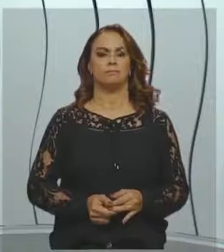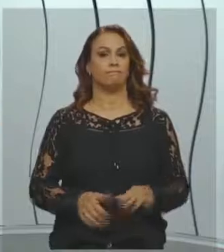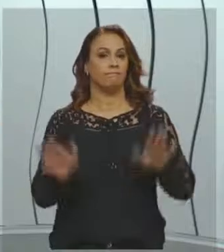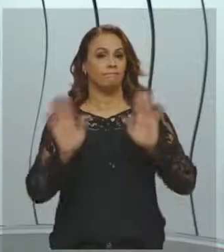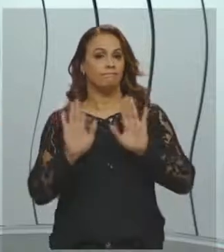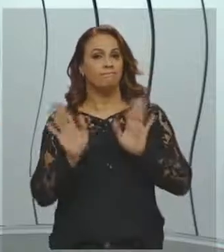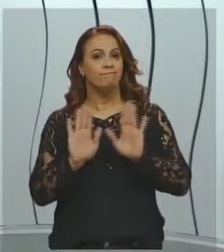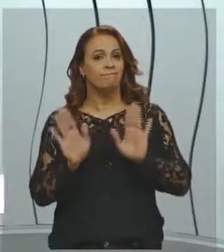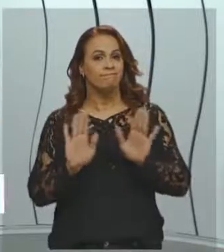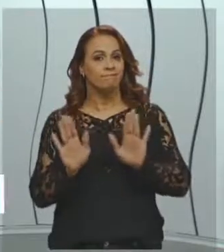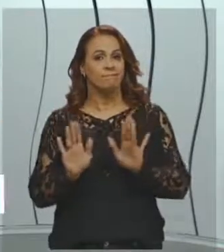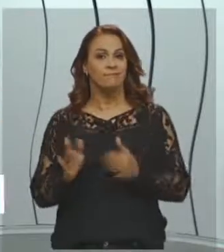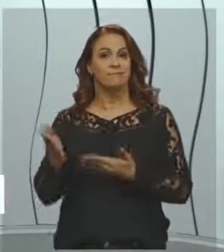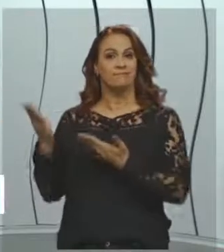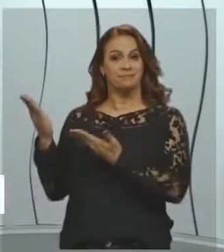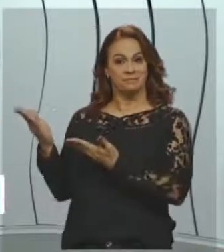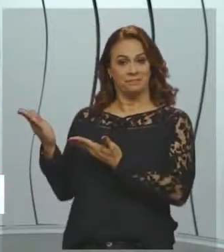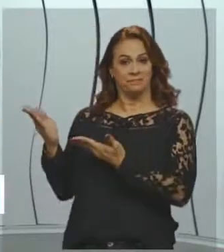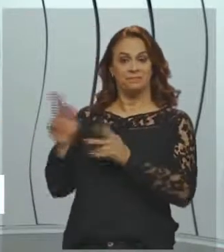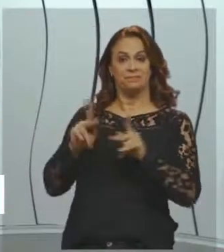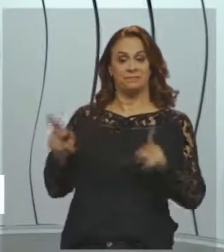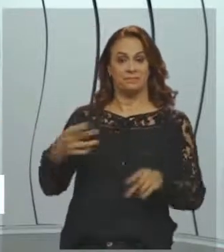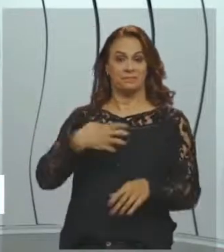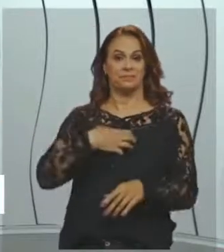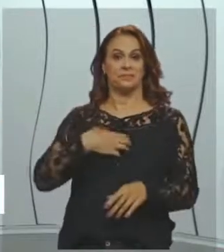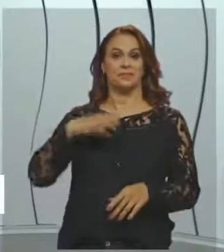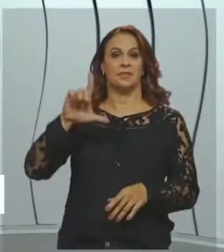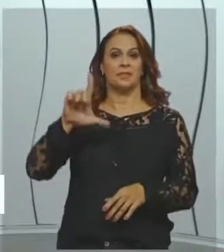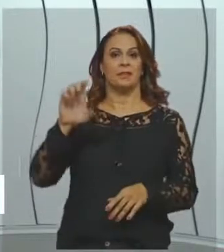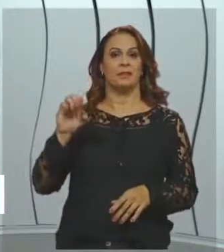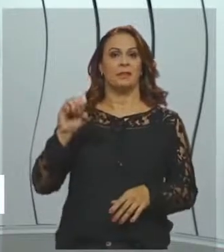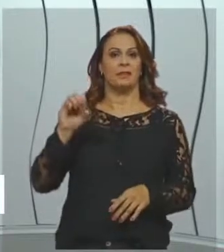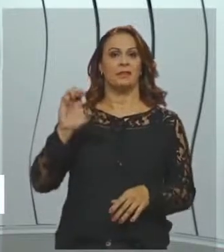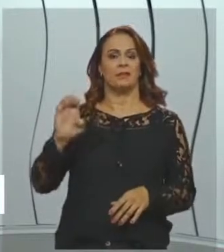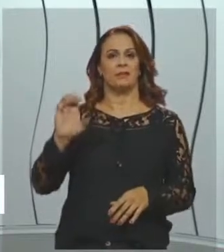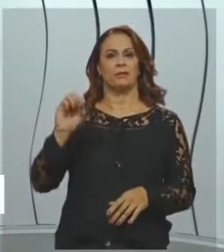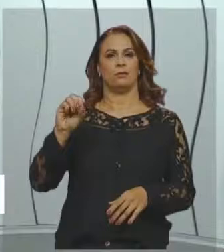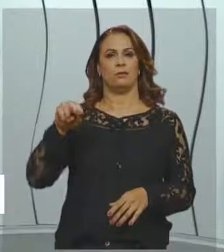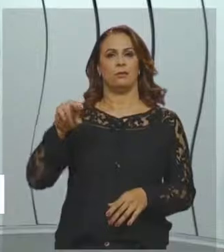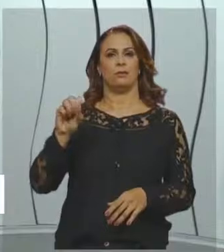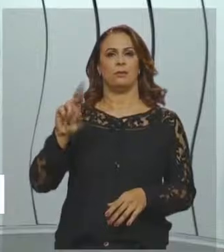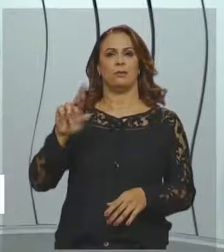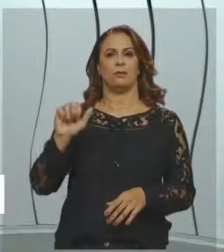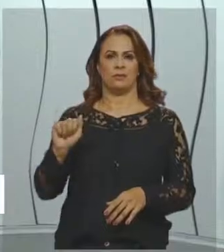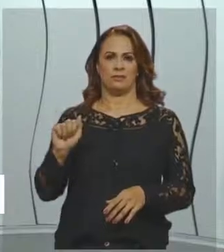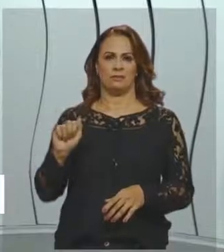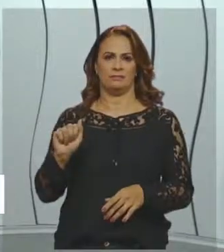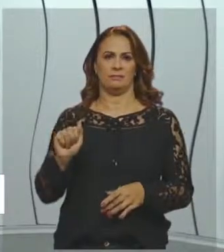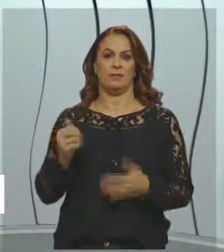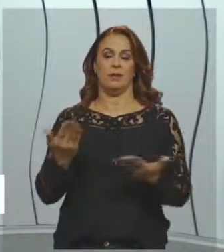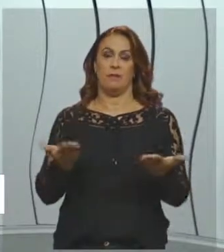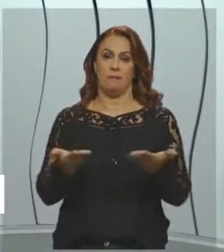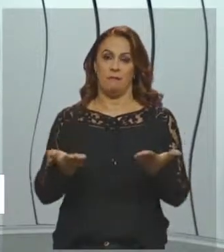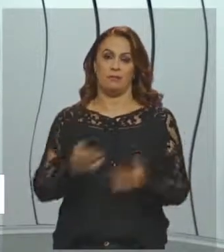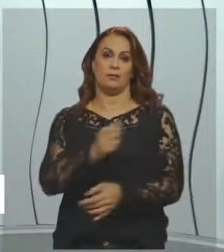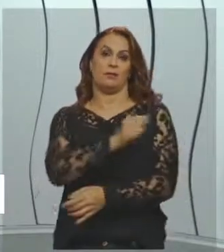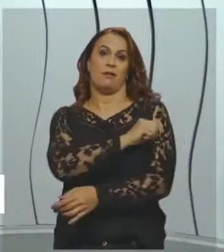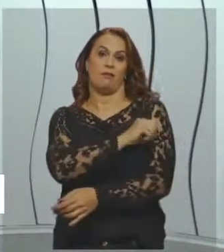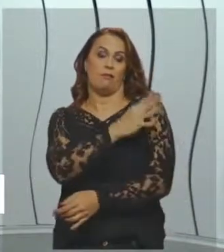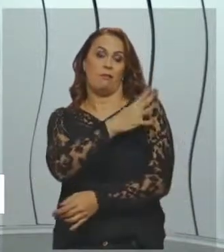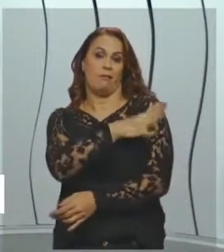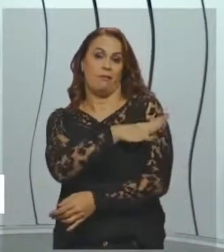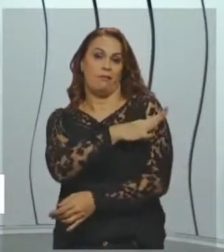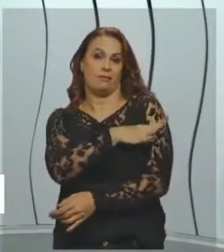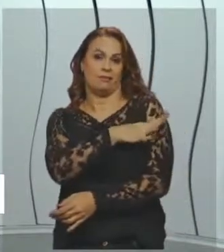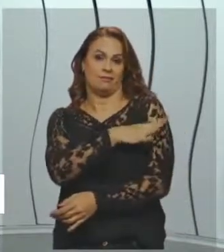Olá, eu sou a professora de Ciências Leonora, estou com você hoje, aluno do 4º ano, para mais uma aula de ciências e o tema